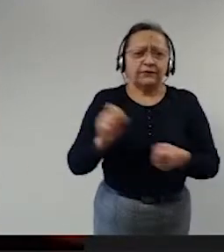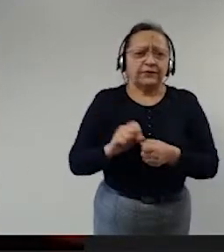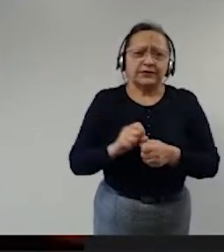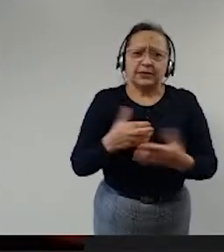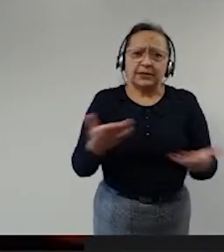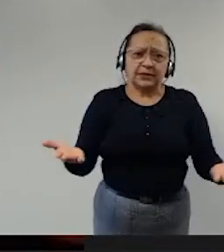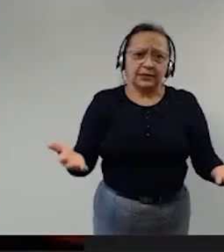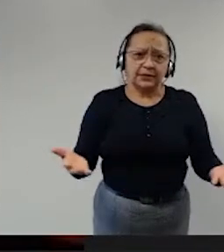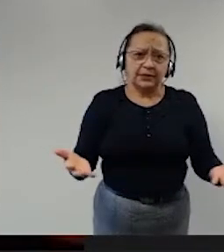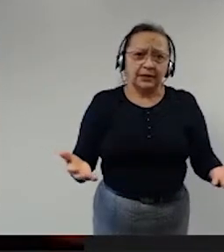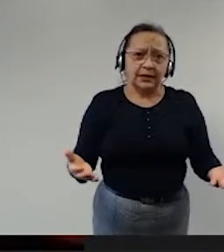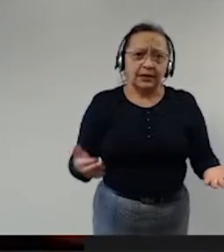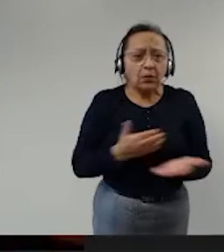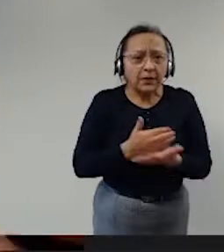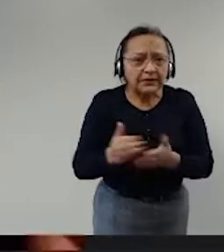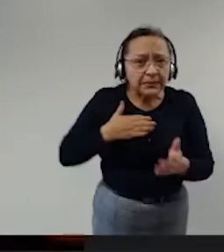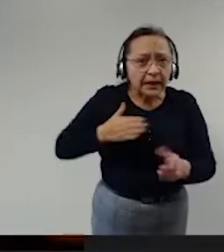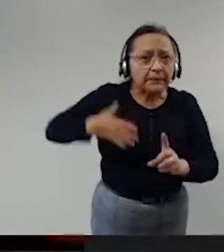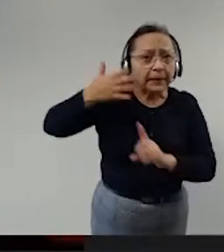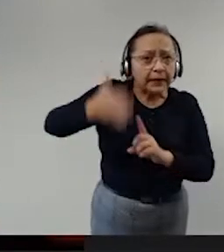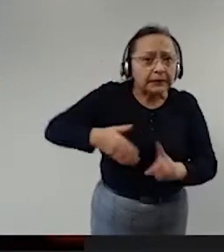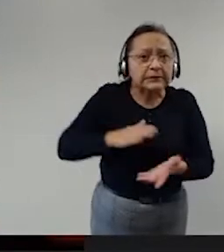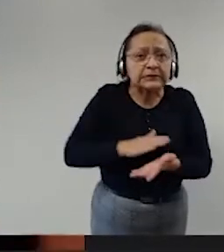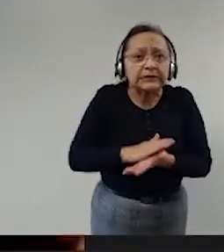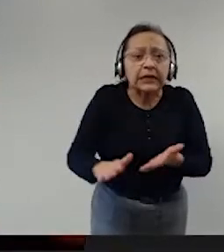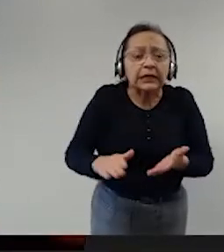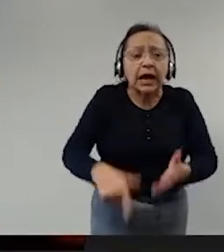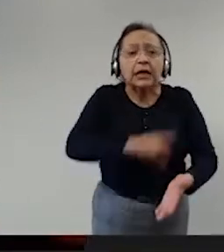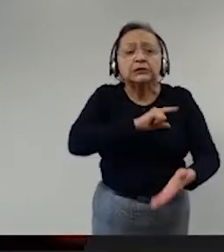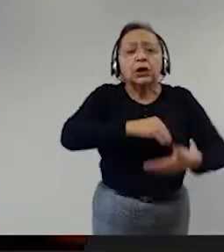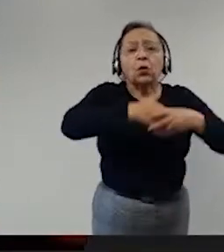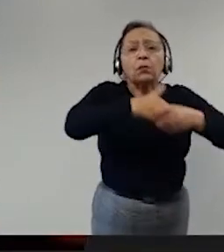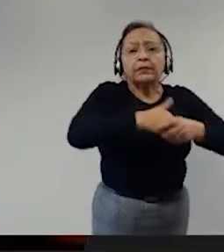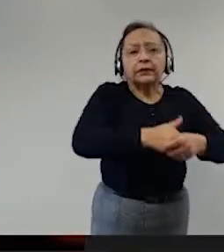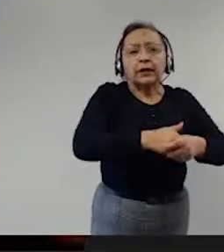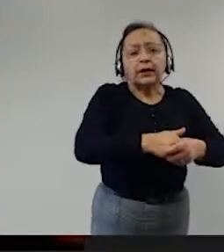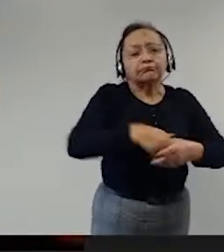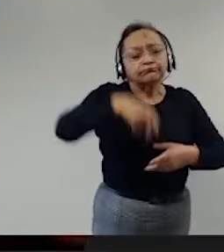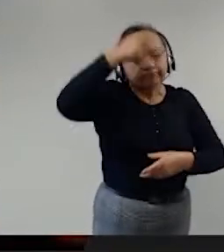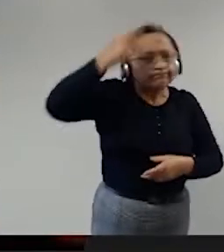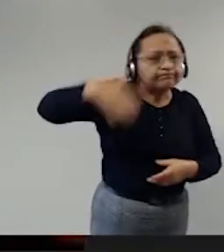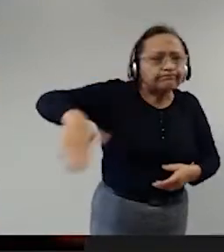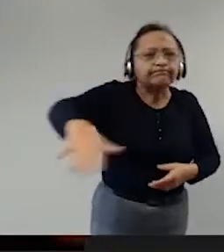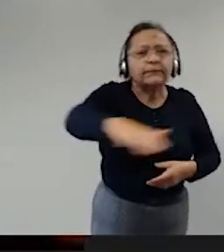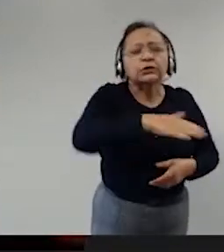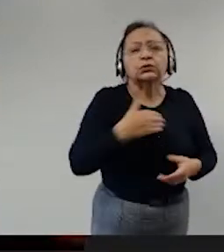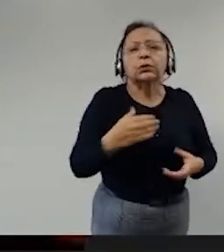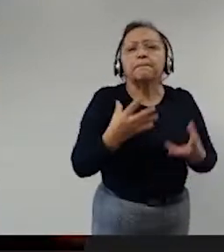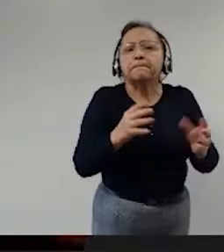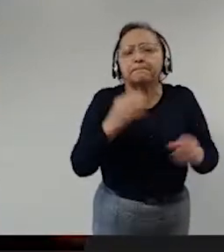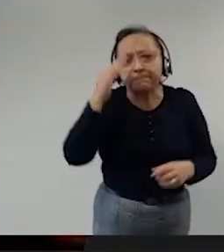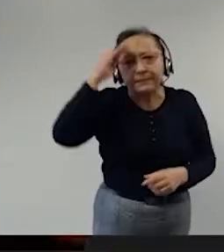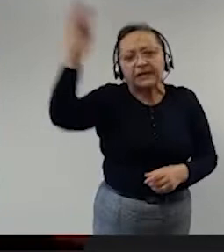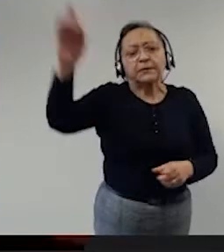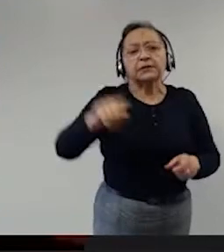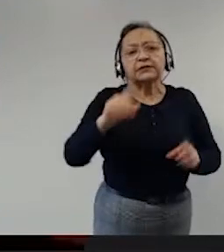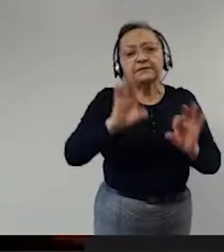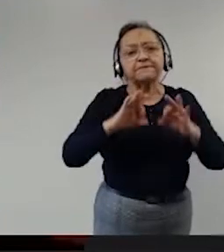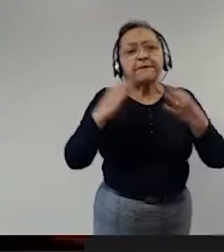solidariedade a todos que estão sofrendo, seja perdendo seus amigos, seus entes queridos, seja com essa angústia de ver que nós